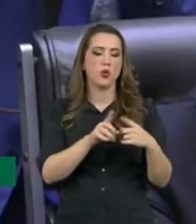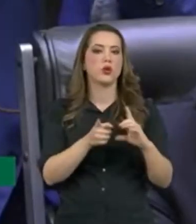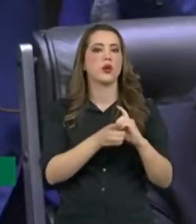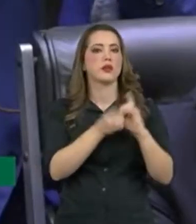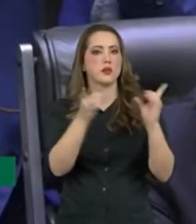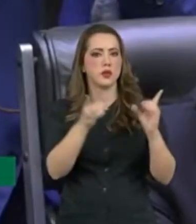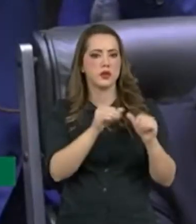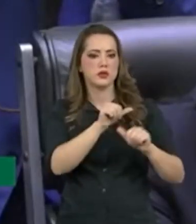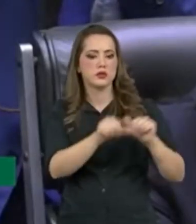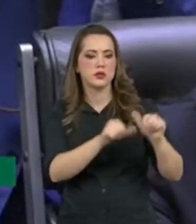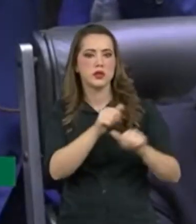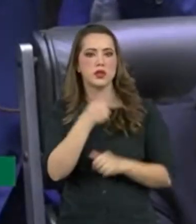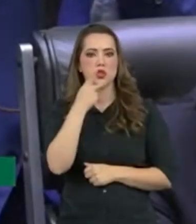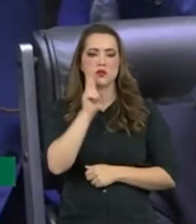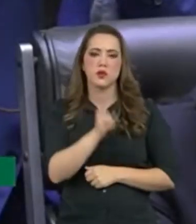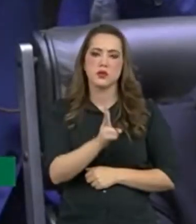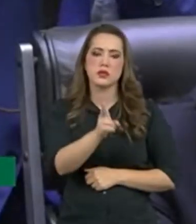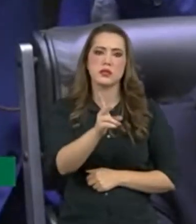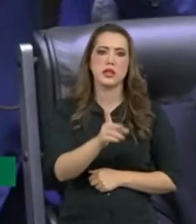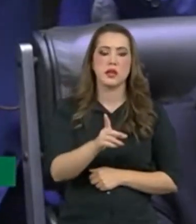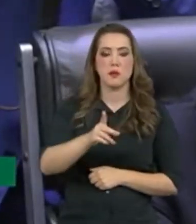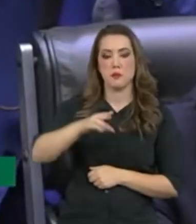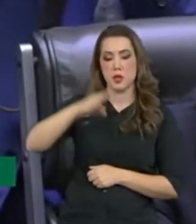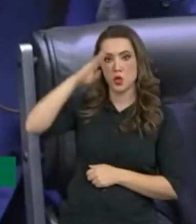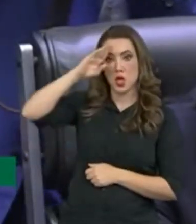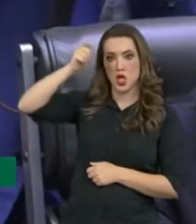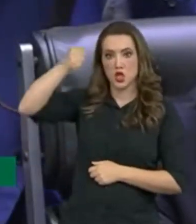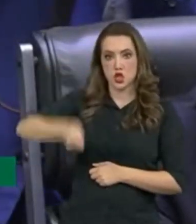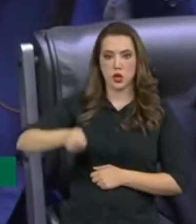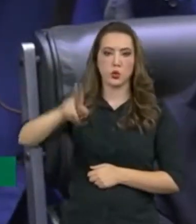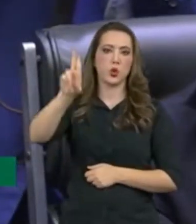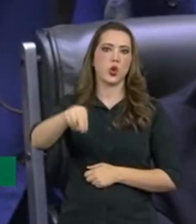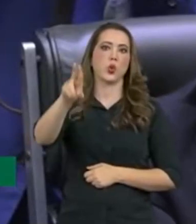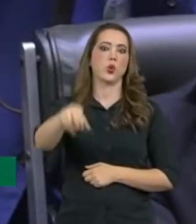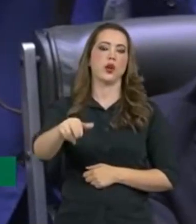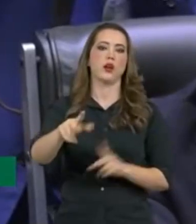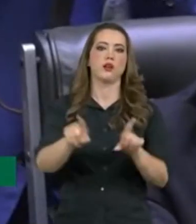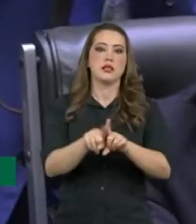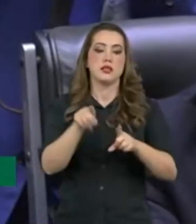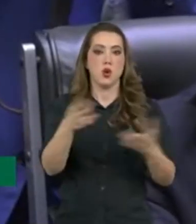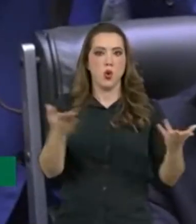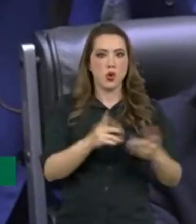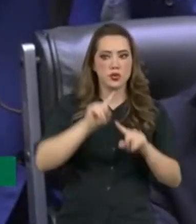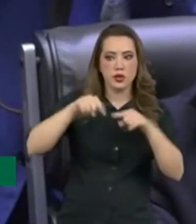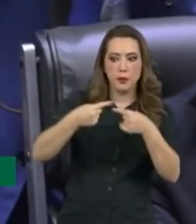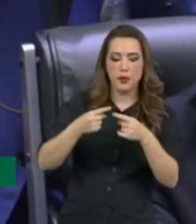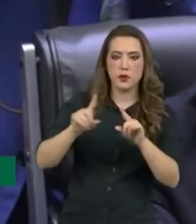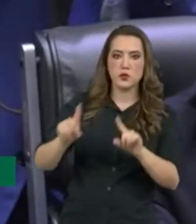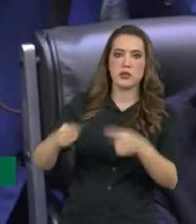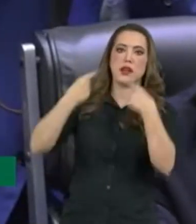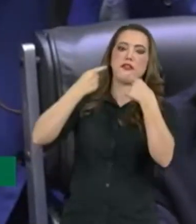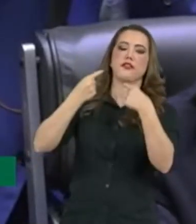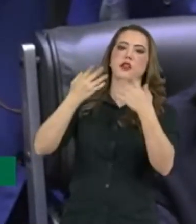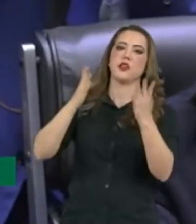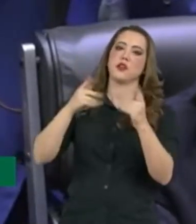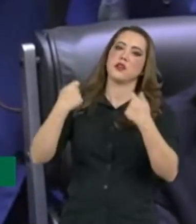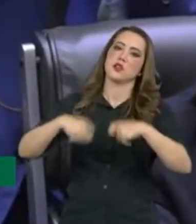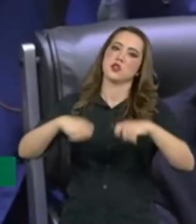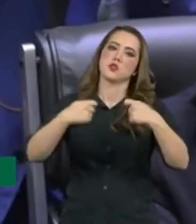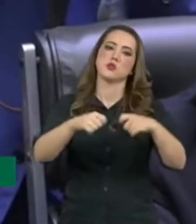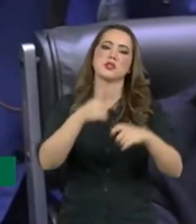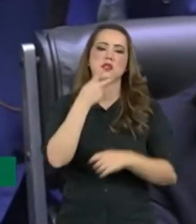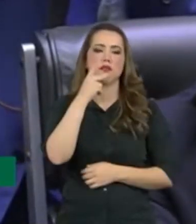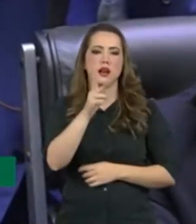dizíamos: ditadura nunca mais. Hoje, depois do terrível desafio que superamos, devemos dizer: